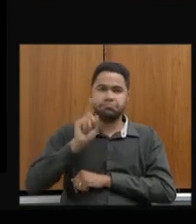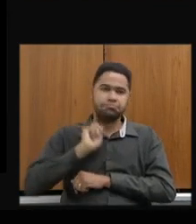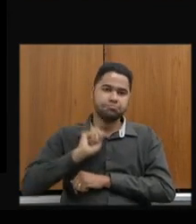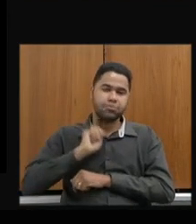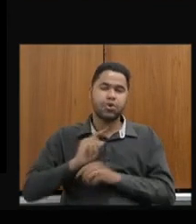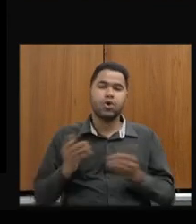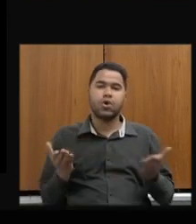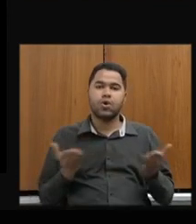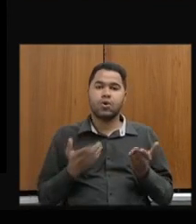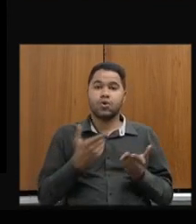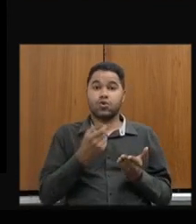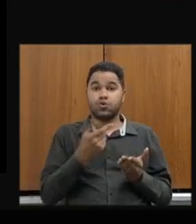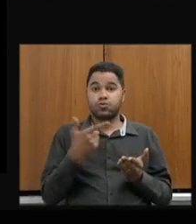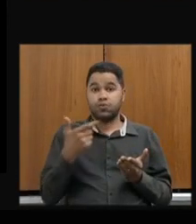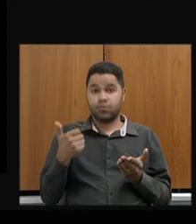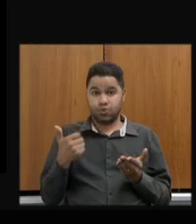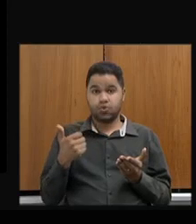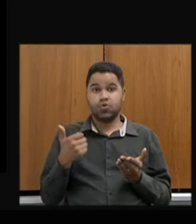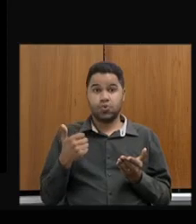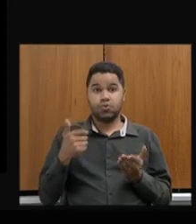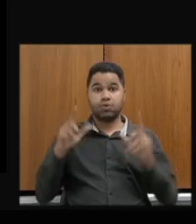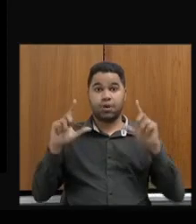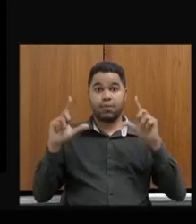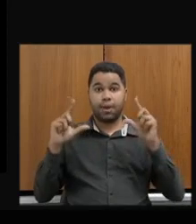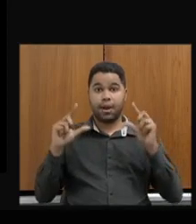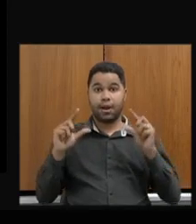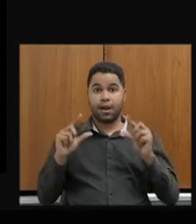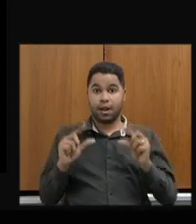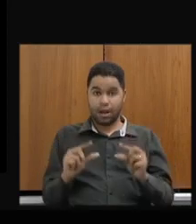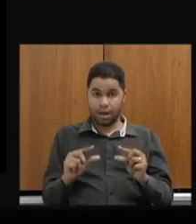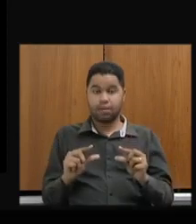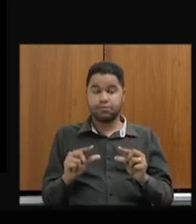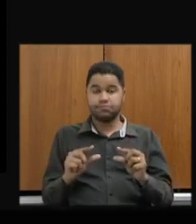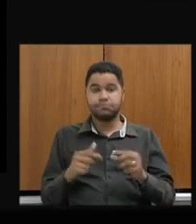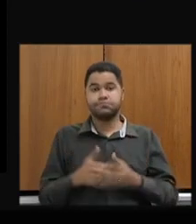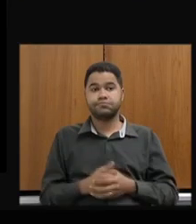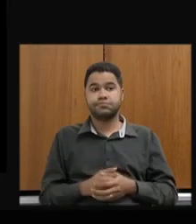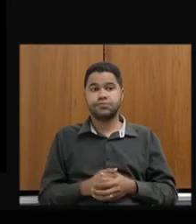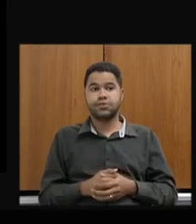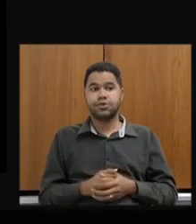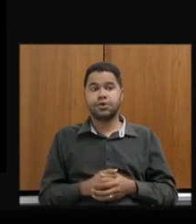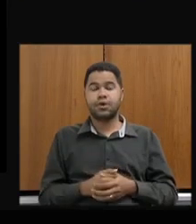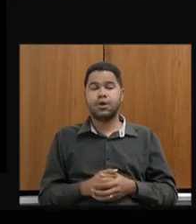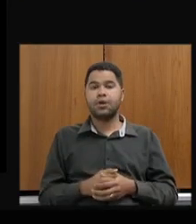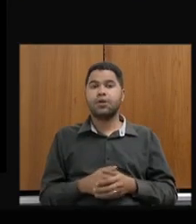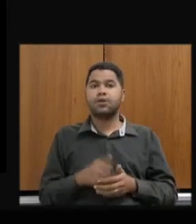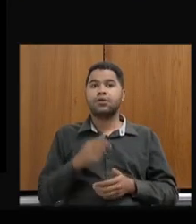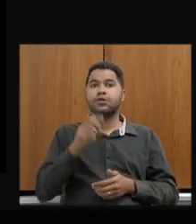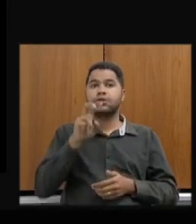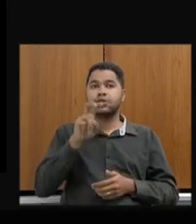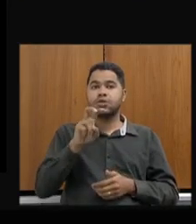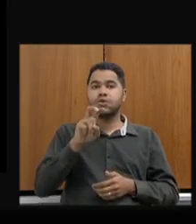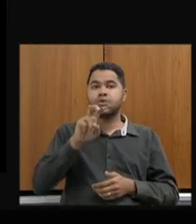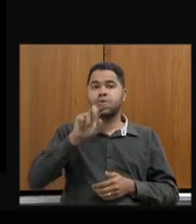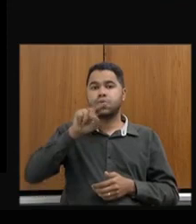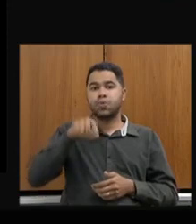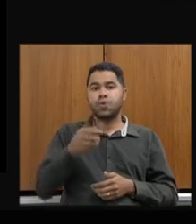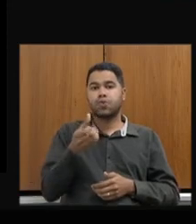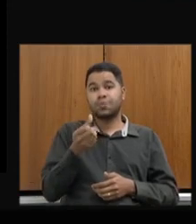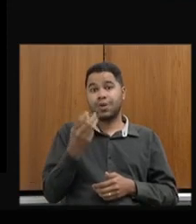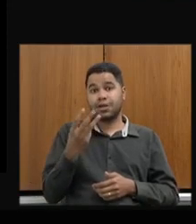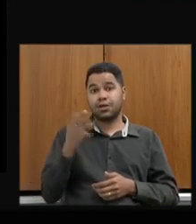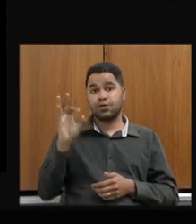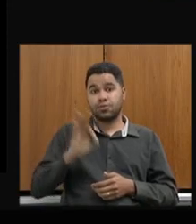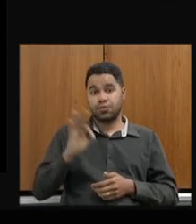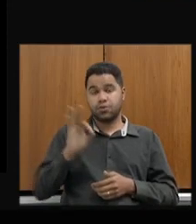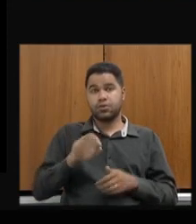Então hoje agora em 2021 já uma queda mar queda substancial de uma queda de cinco pontos 63 por cento